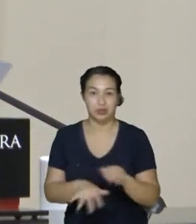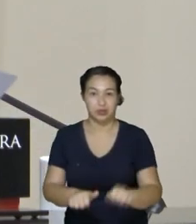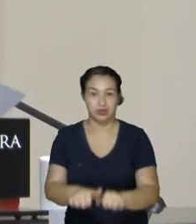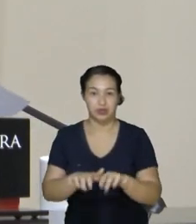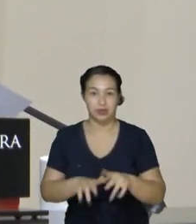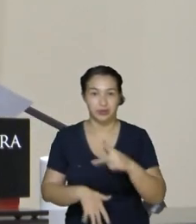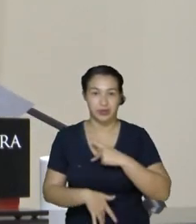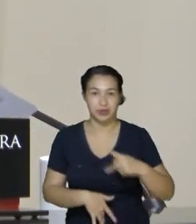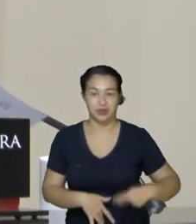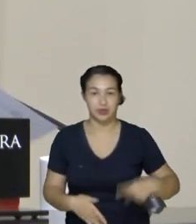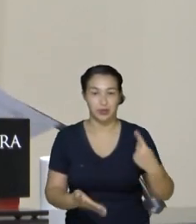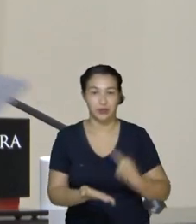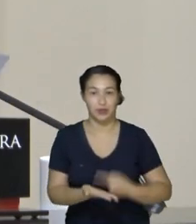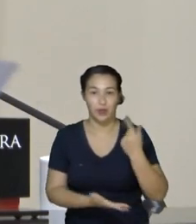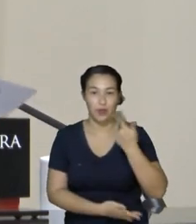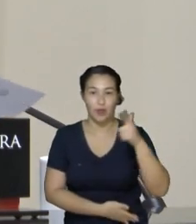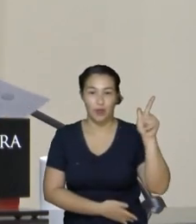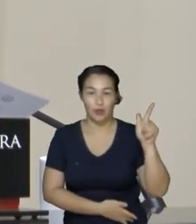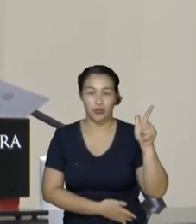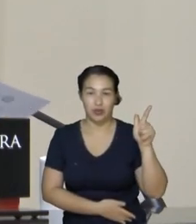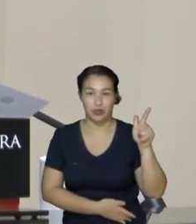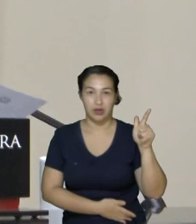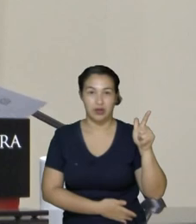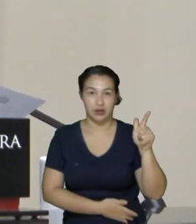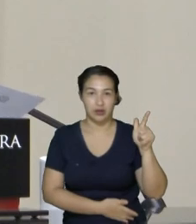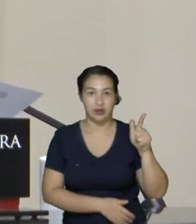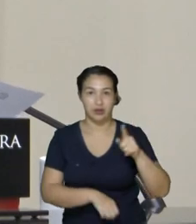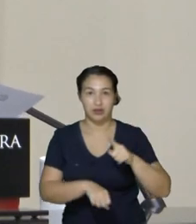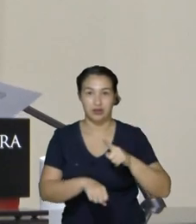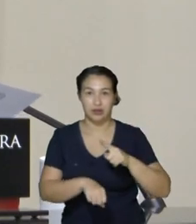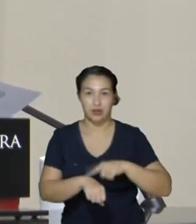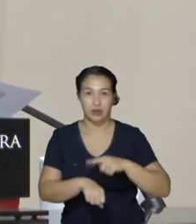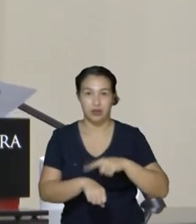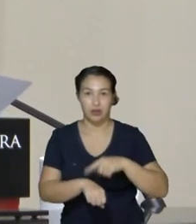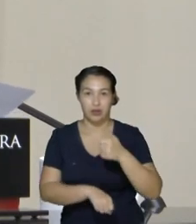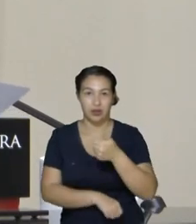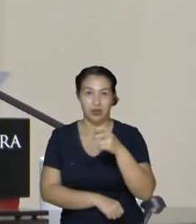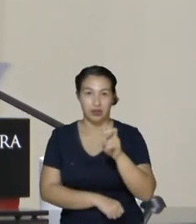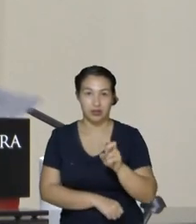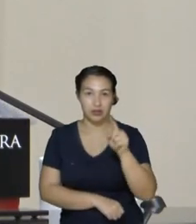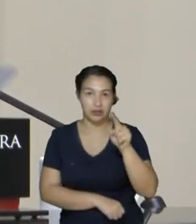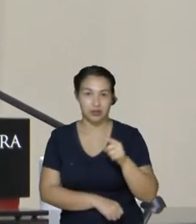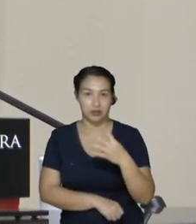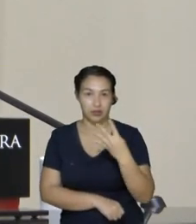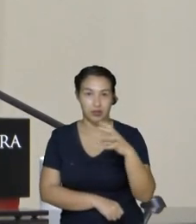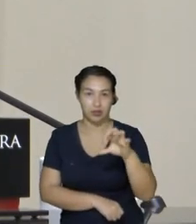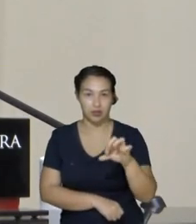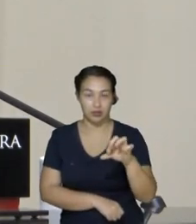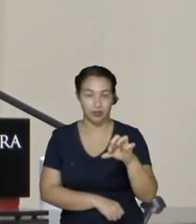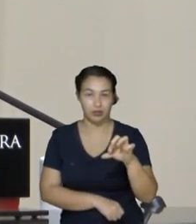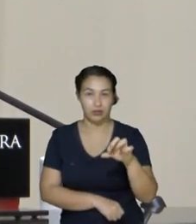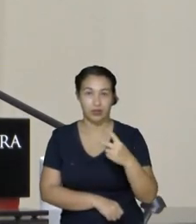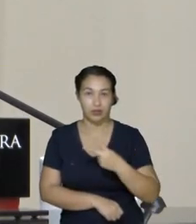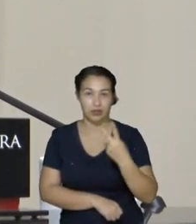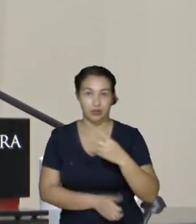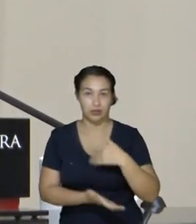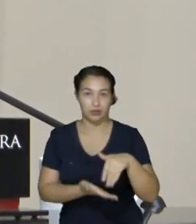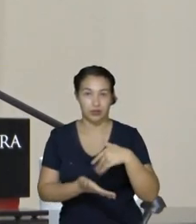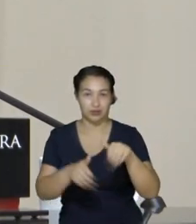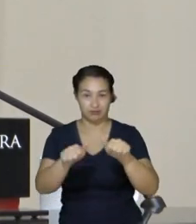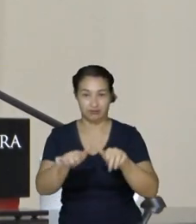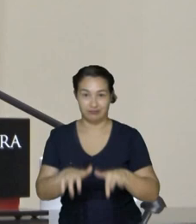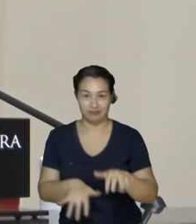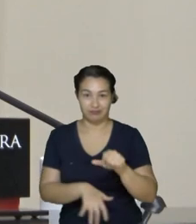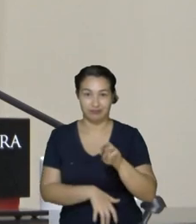senhor presidente convocou outra extraordinária para as 15h49, para constar, segundo o secretário,